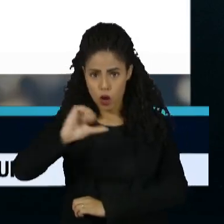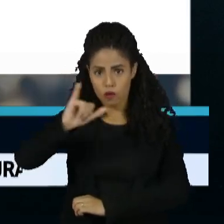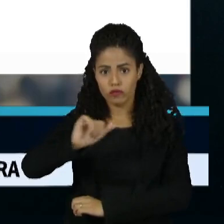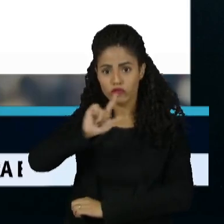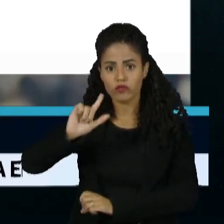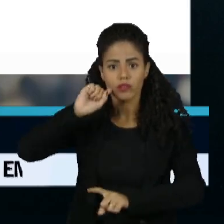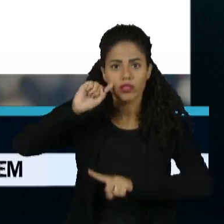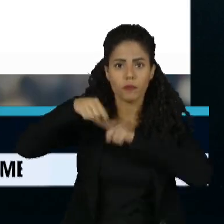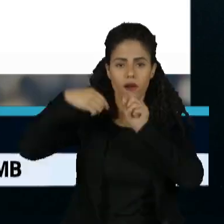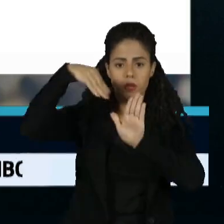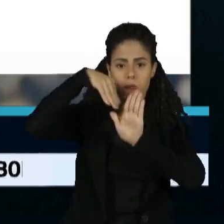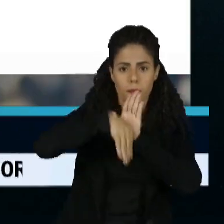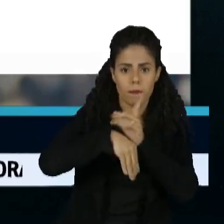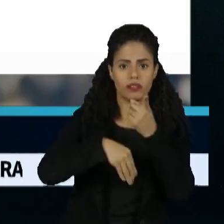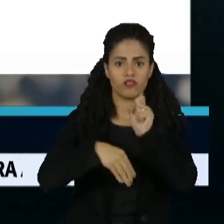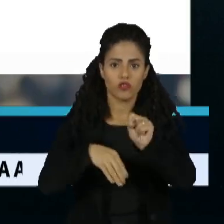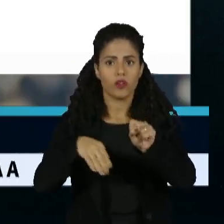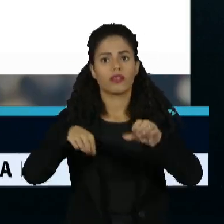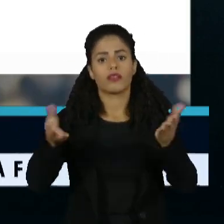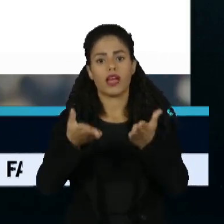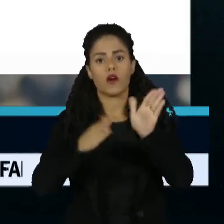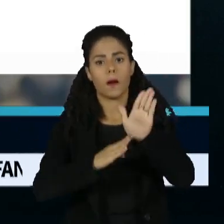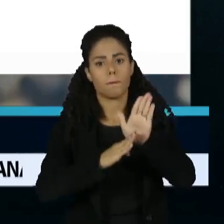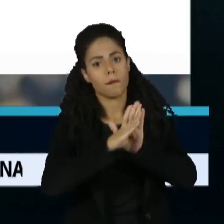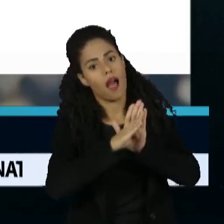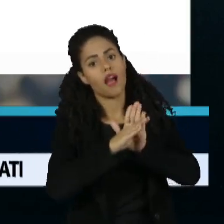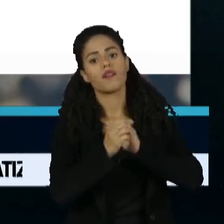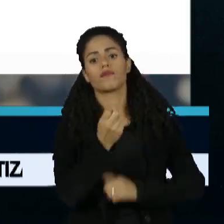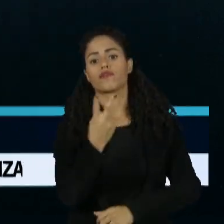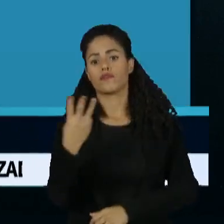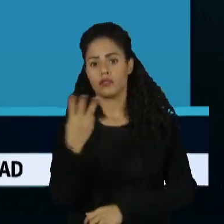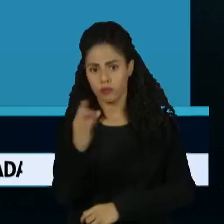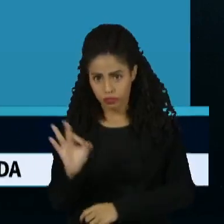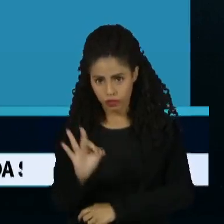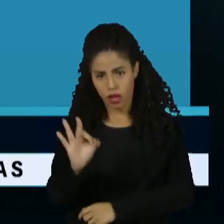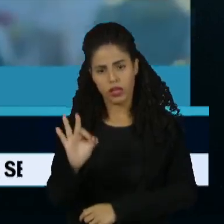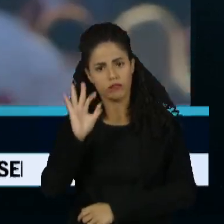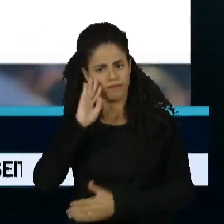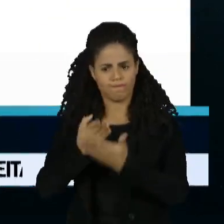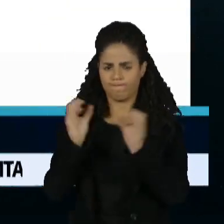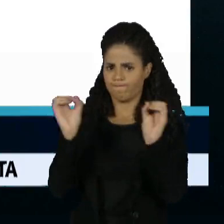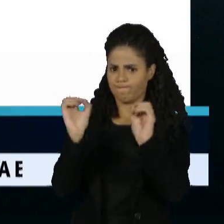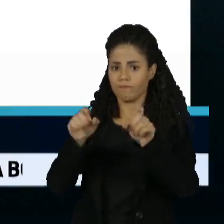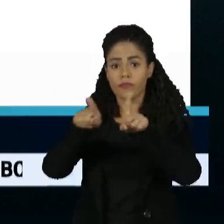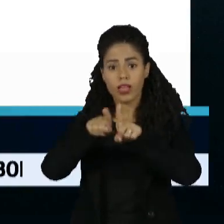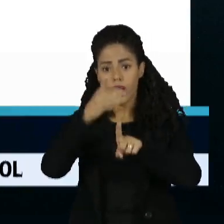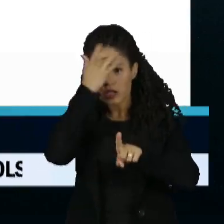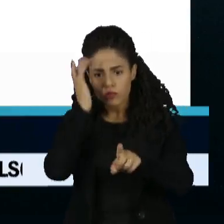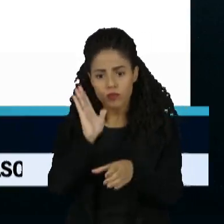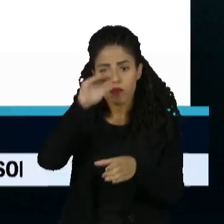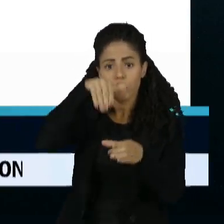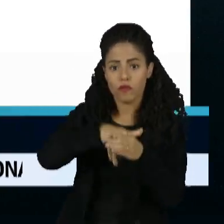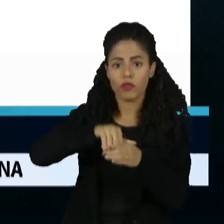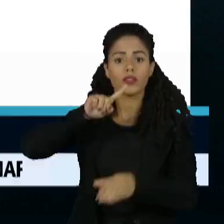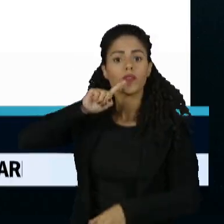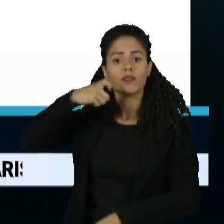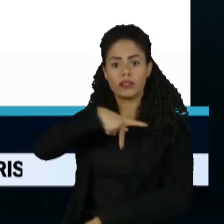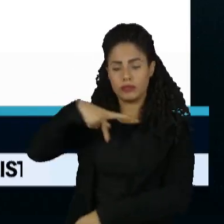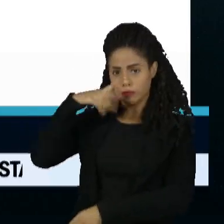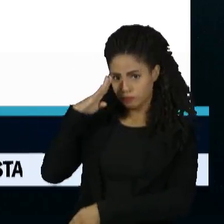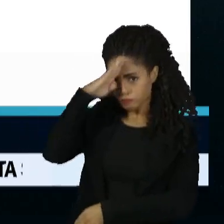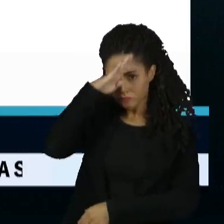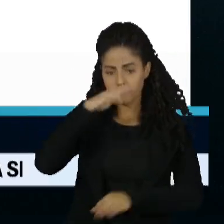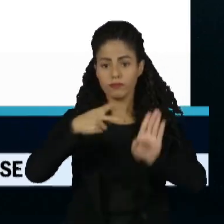passaram para 18 em dezembro e agora são 23%. entre os que disseram ter votado no ex-presidente Jair bolsonaro